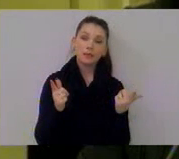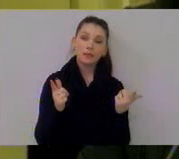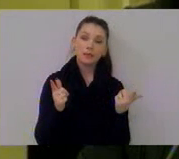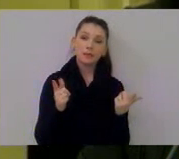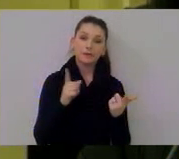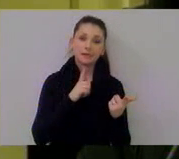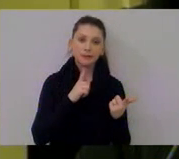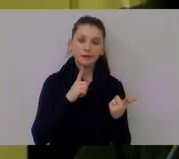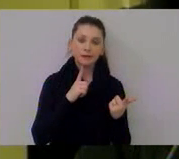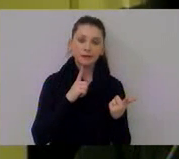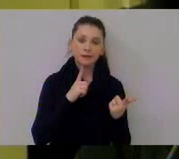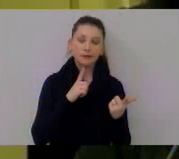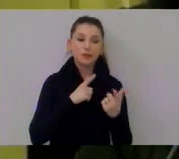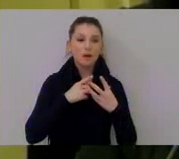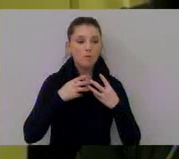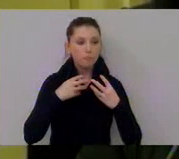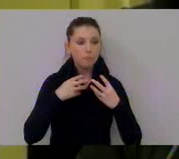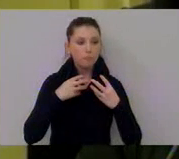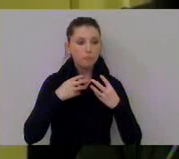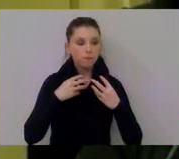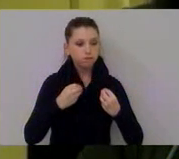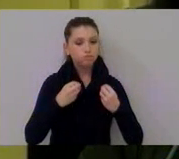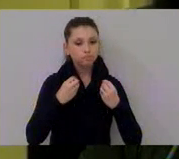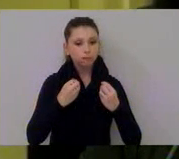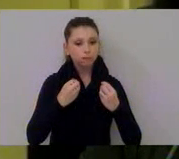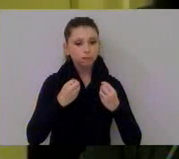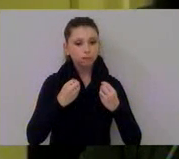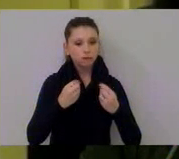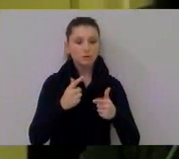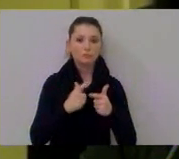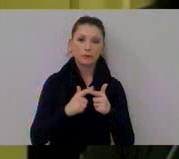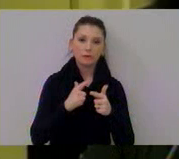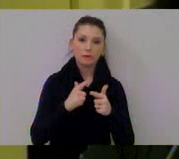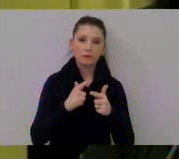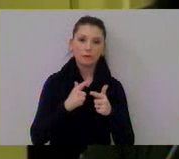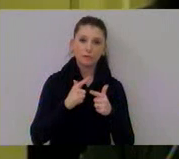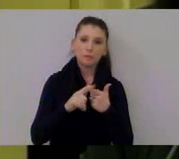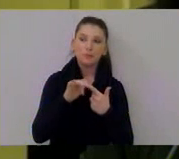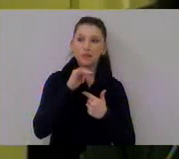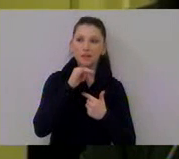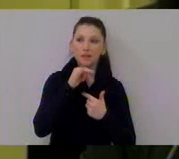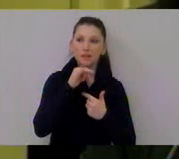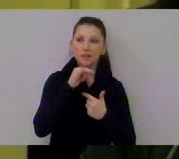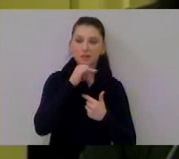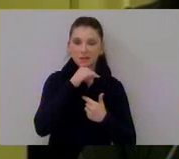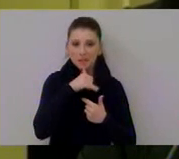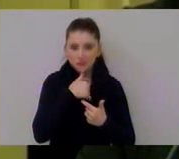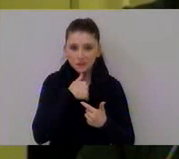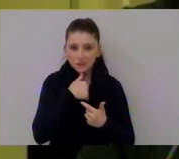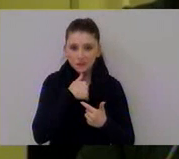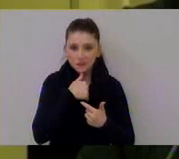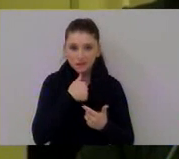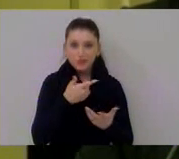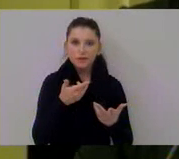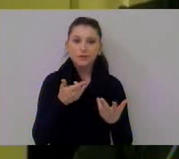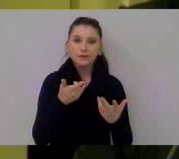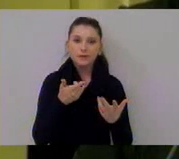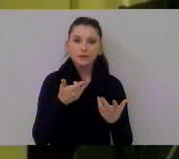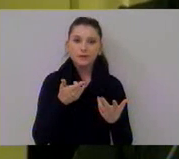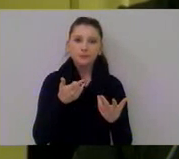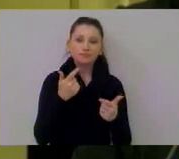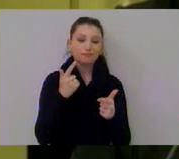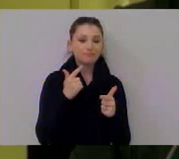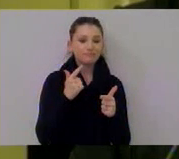infelizmente, me desculpem, mas ainda serão demandas que vão estar